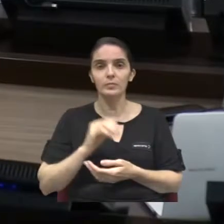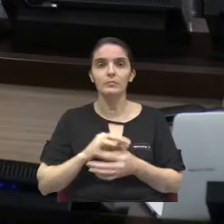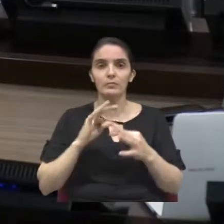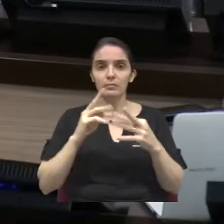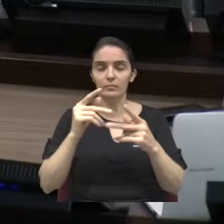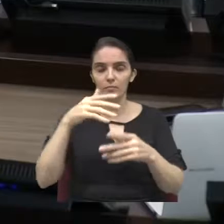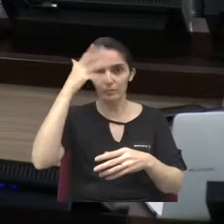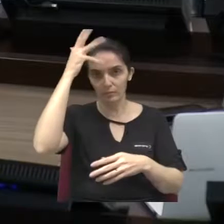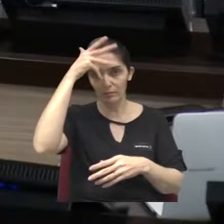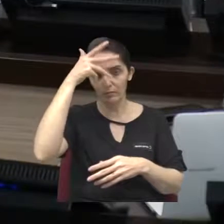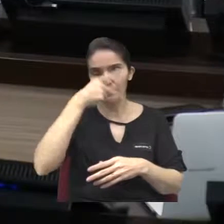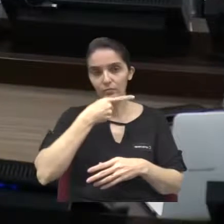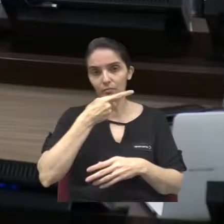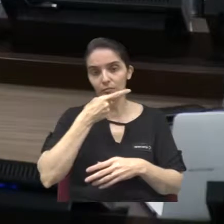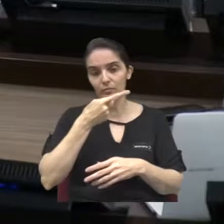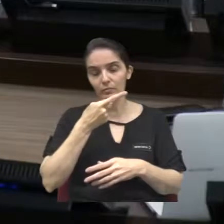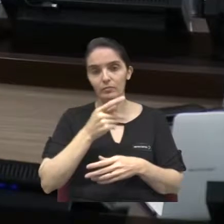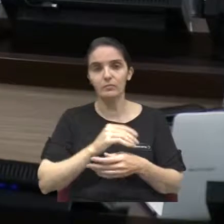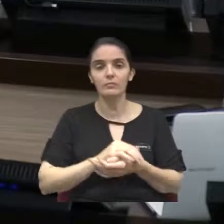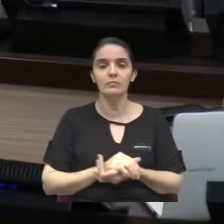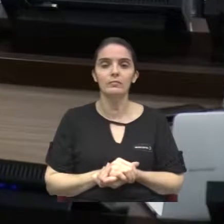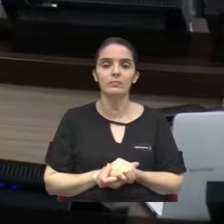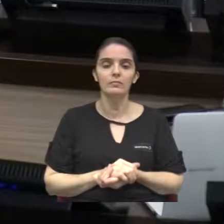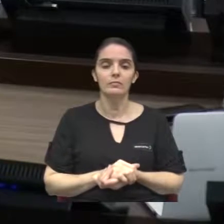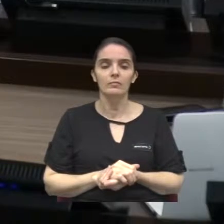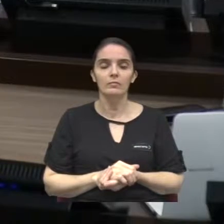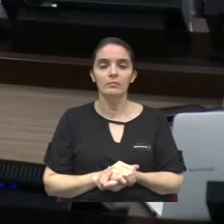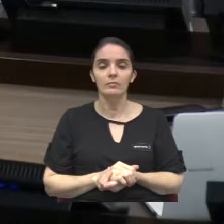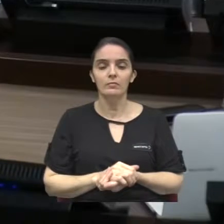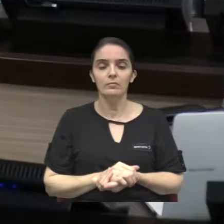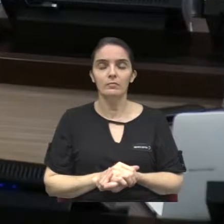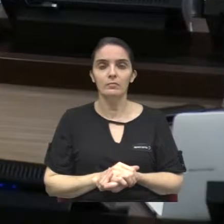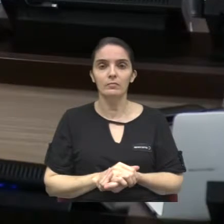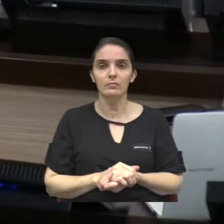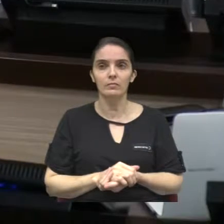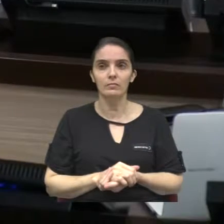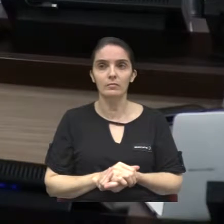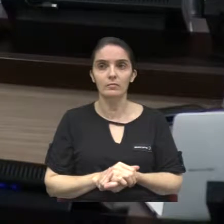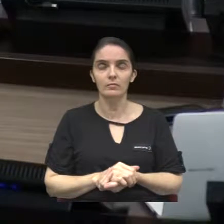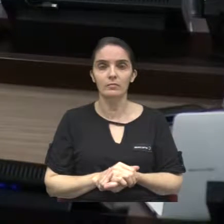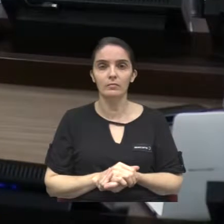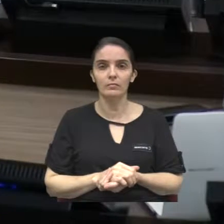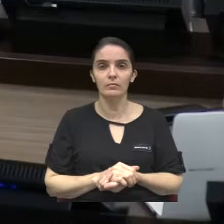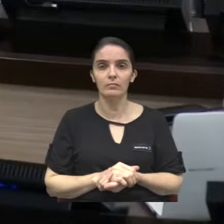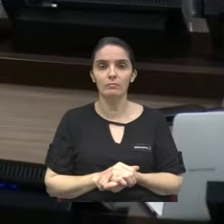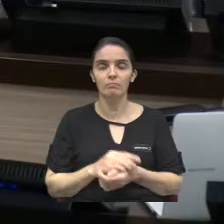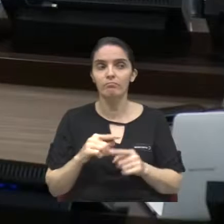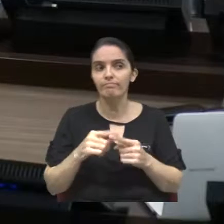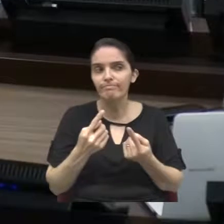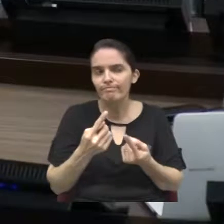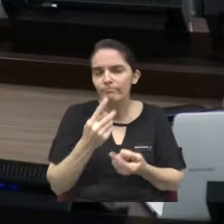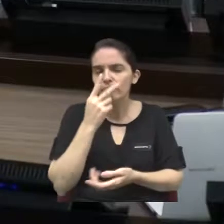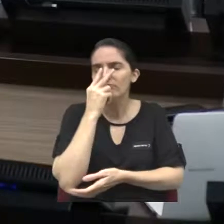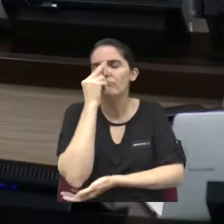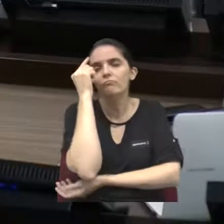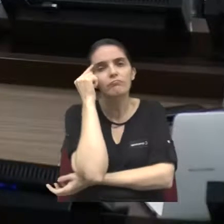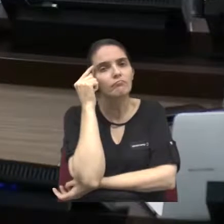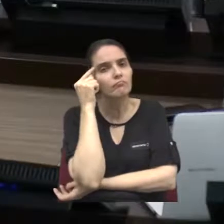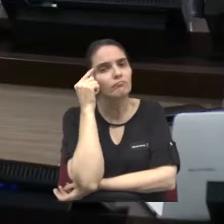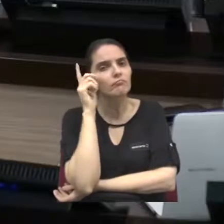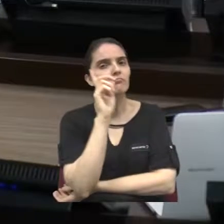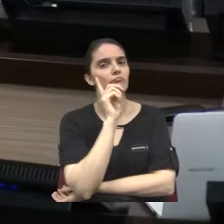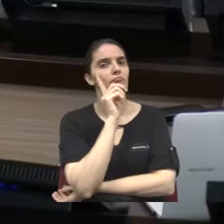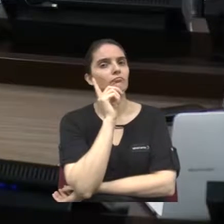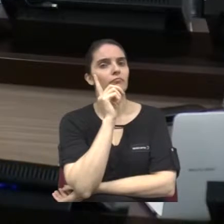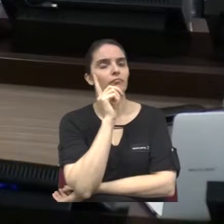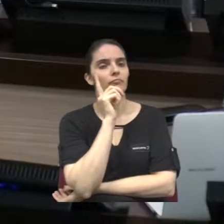Érica, diante das circunstâncias. Eu acho que, por mais que haja